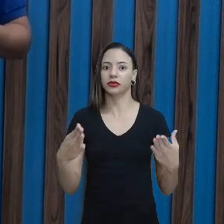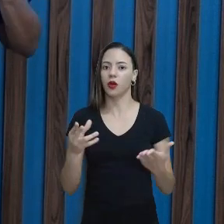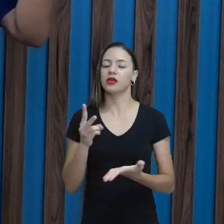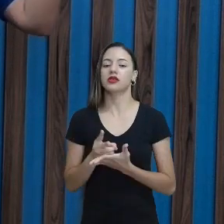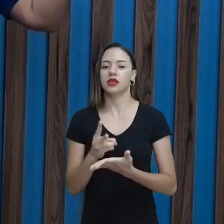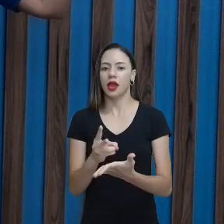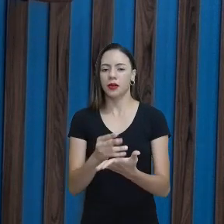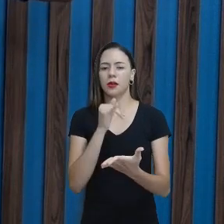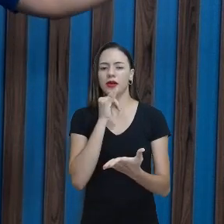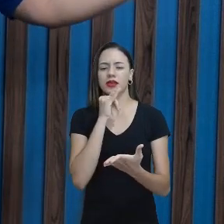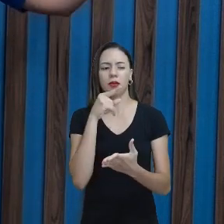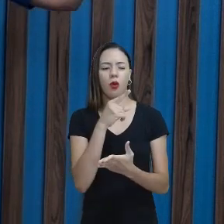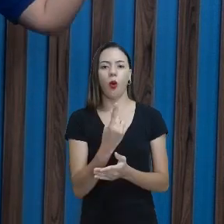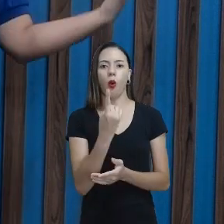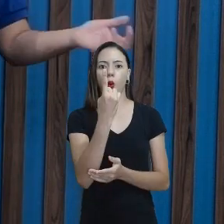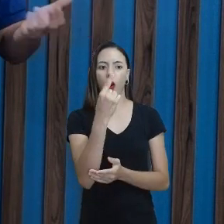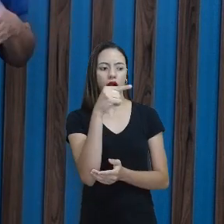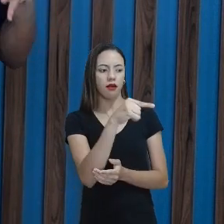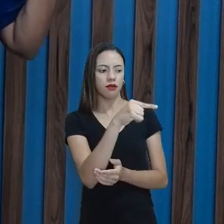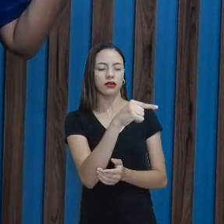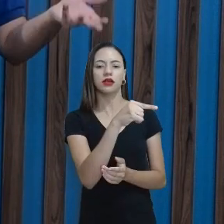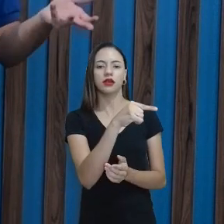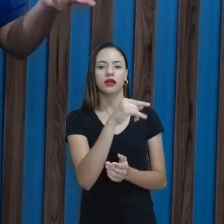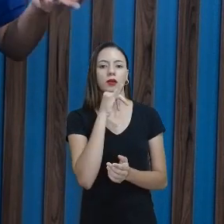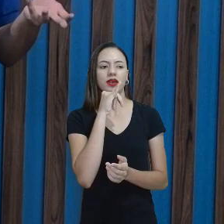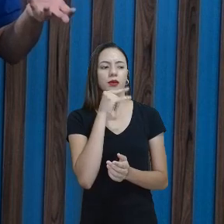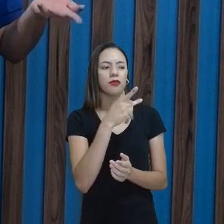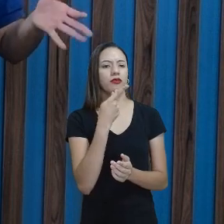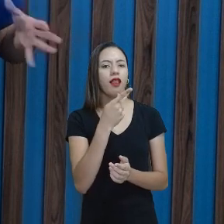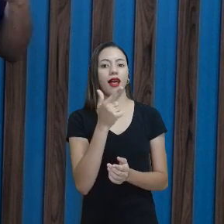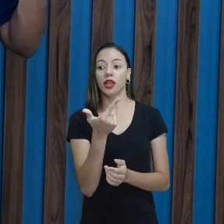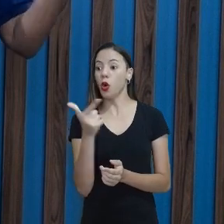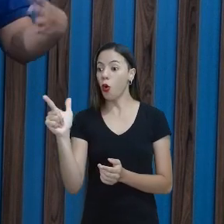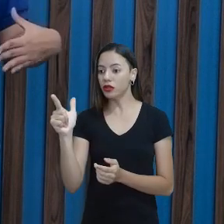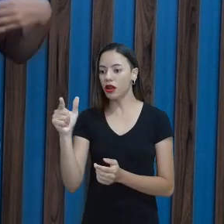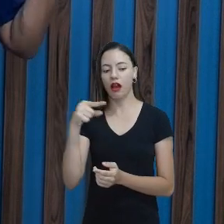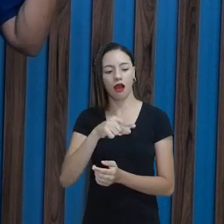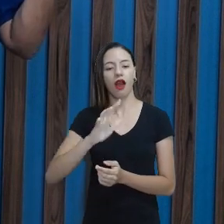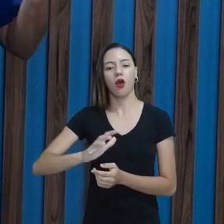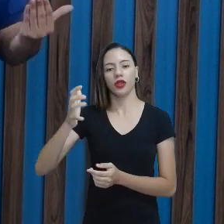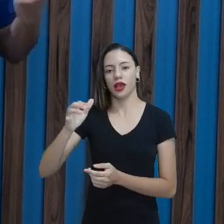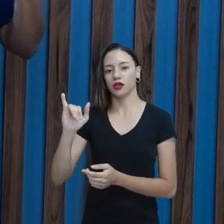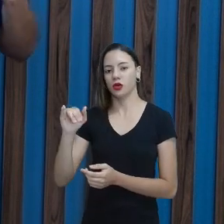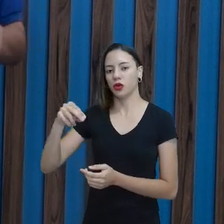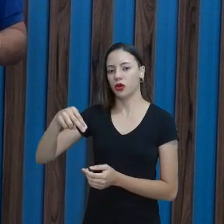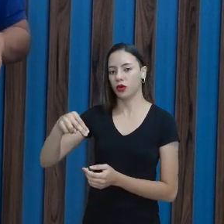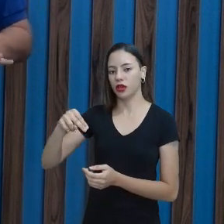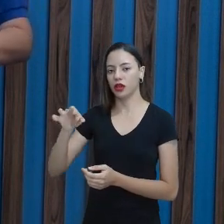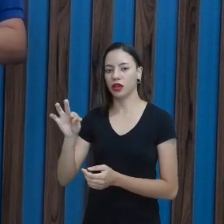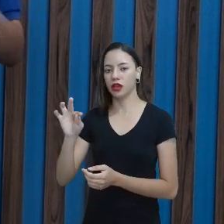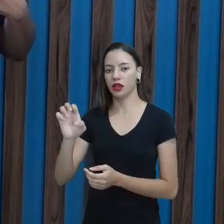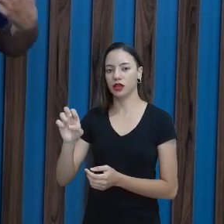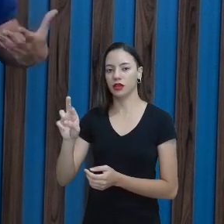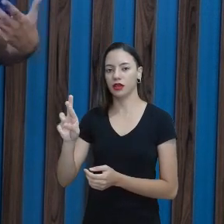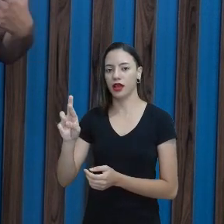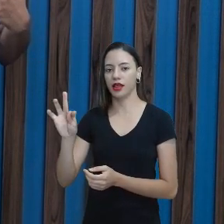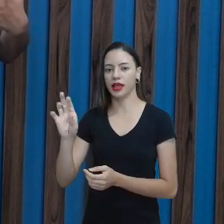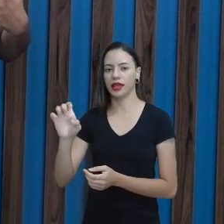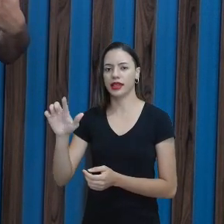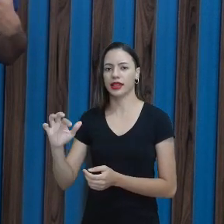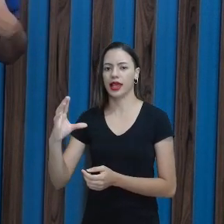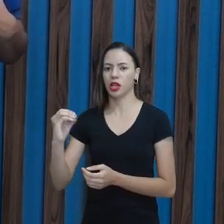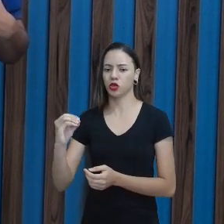fizer alusão a outra, ocorre a intertextualidade. E essa intertextualidade acontece de diversas